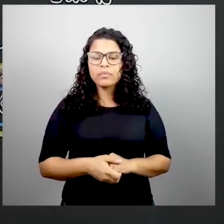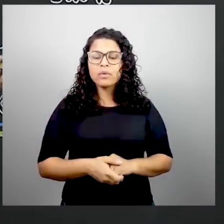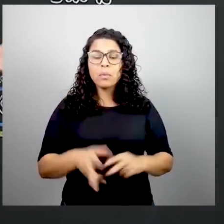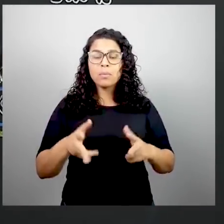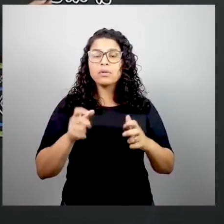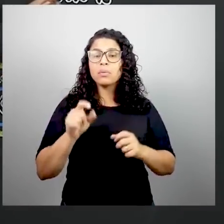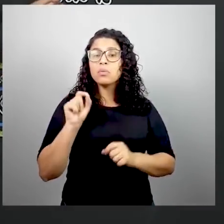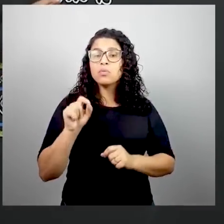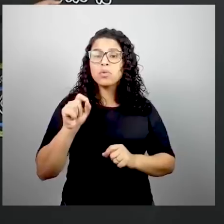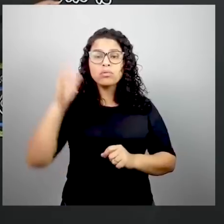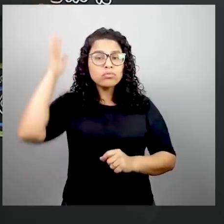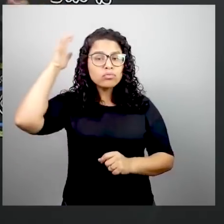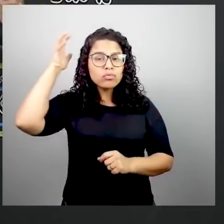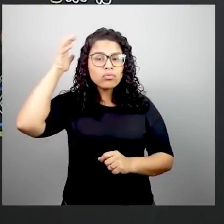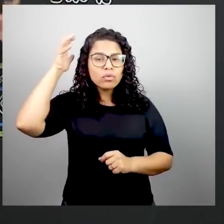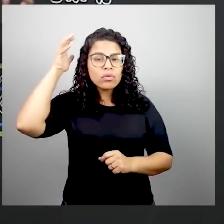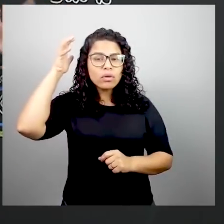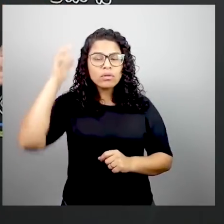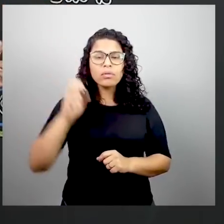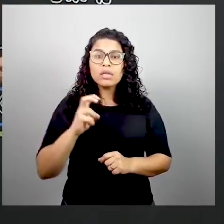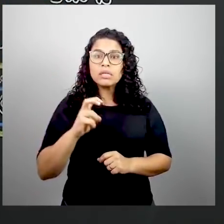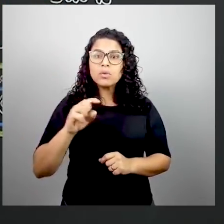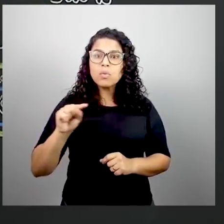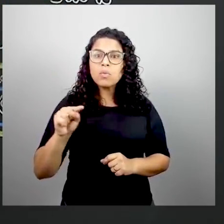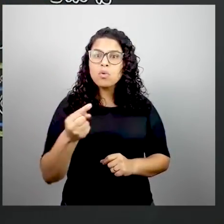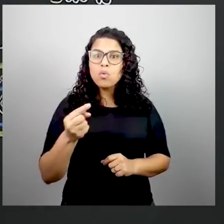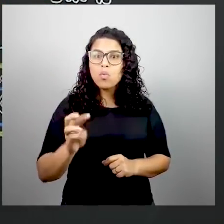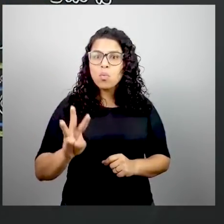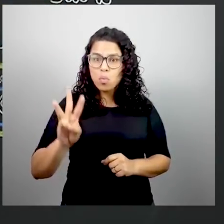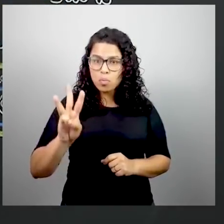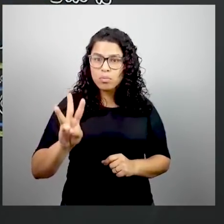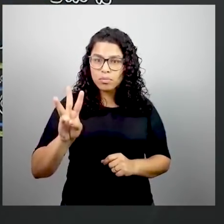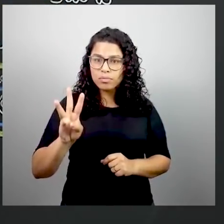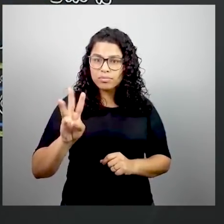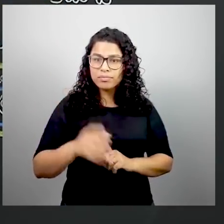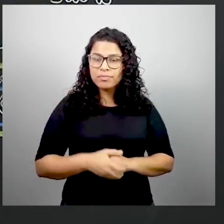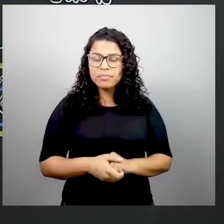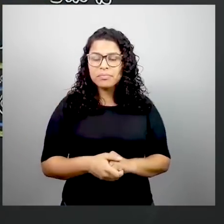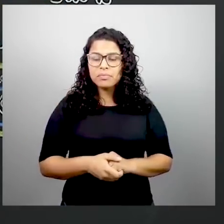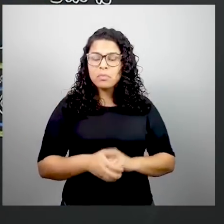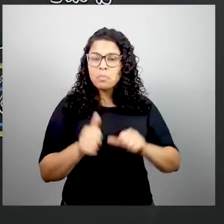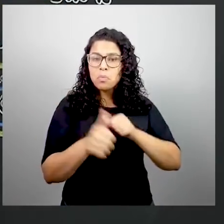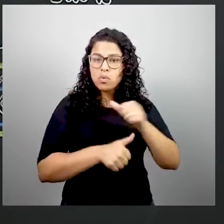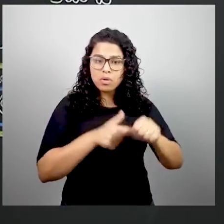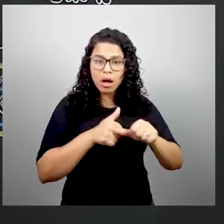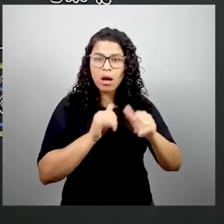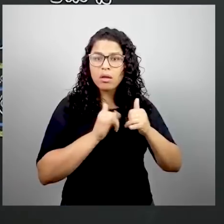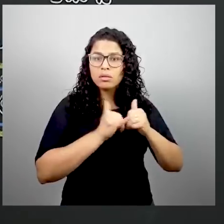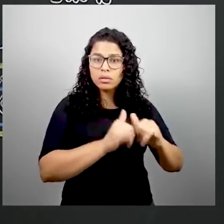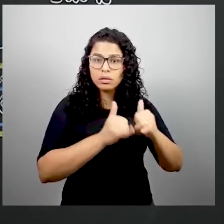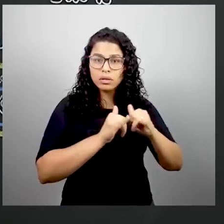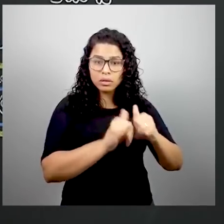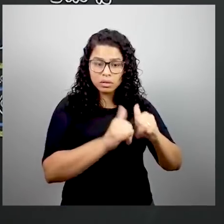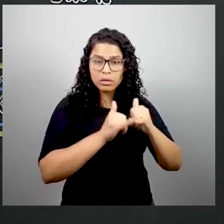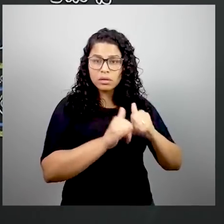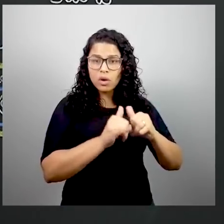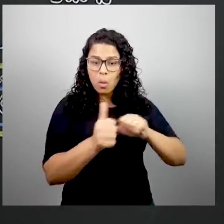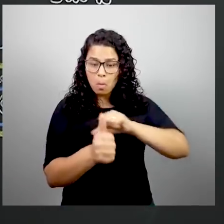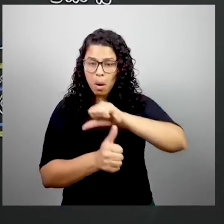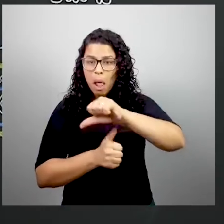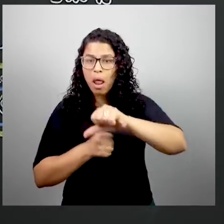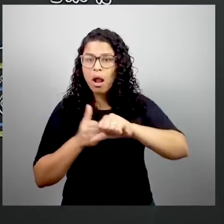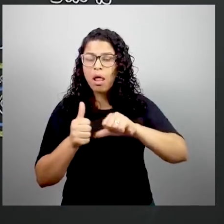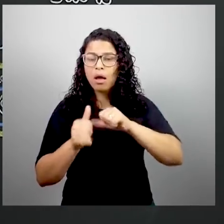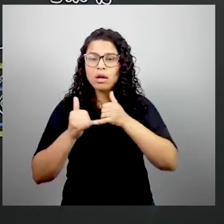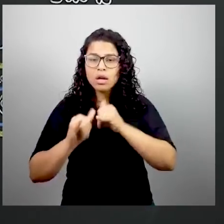chuveiro elétrico, ele gasta 5.000 watts para transformar a energia elétrica na energia térmica, esquentar aquela água